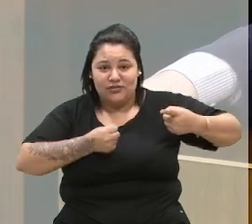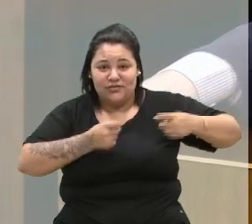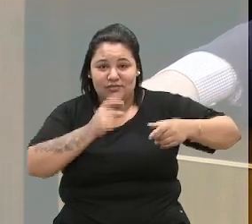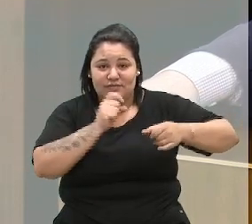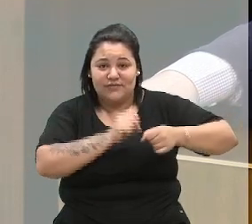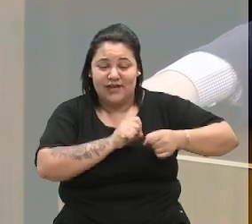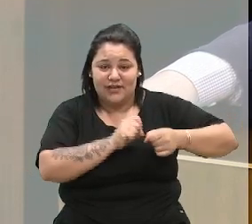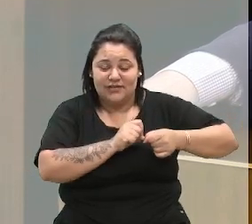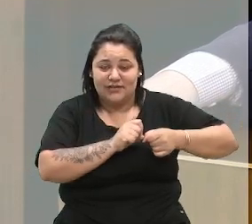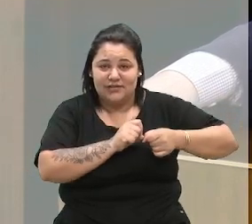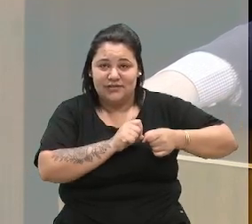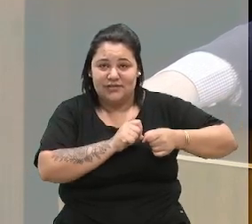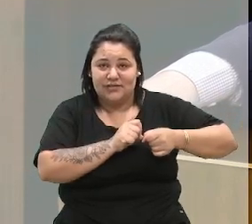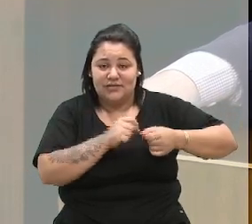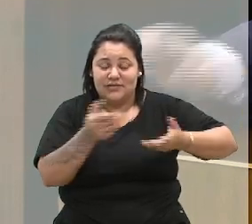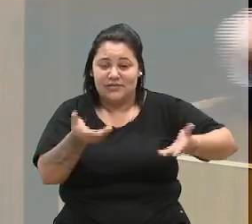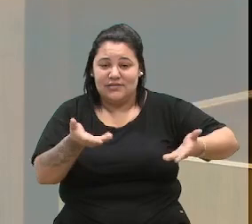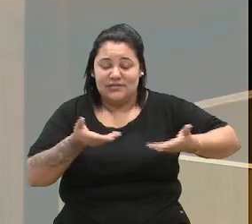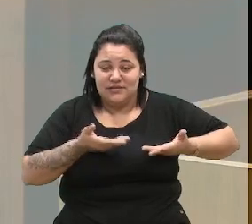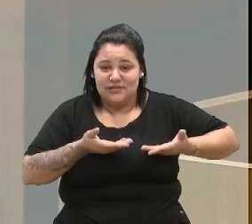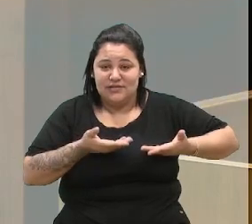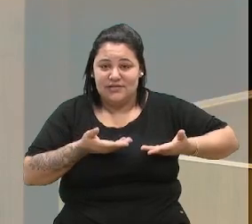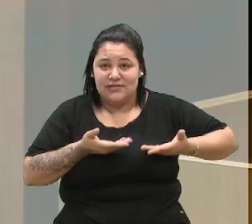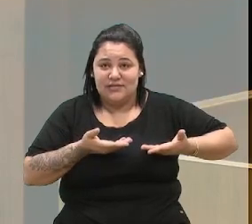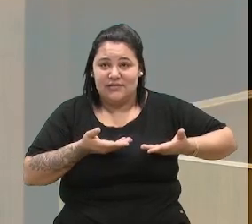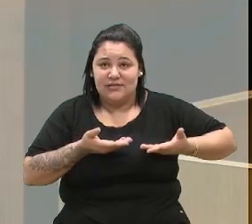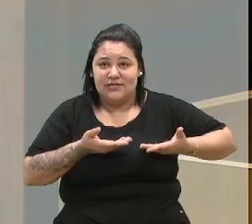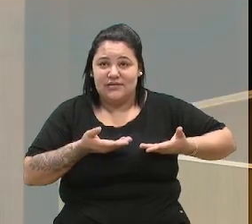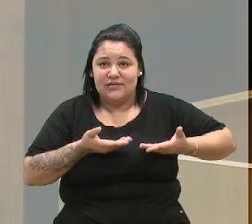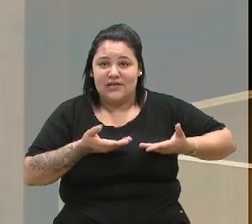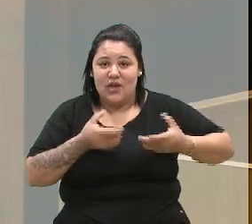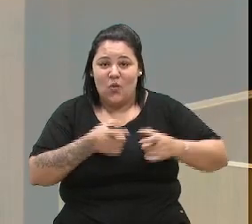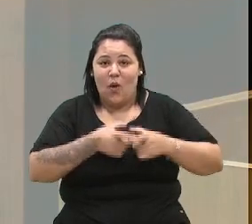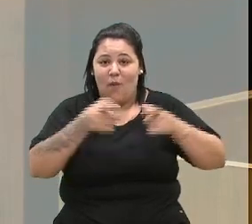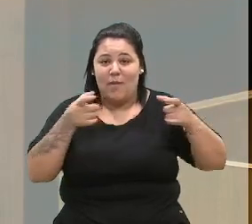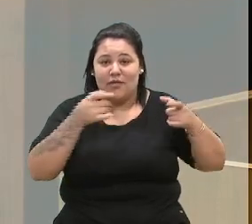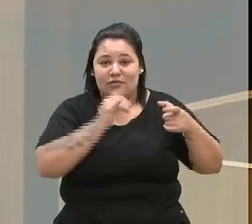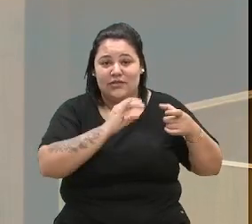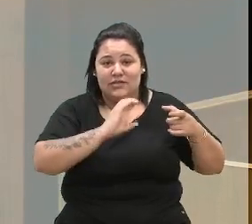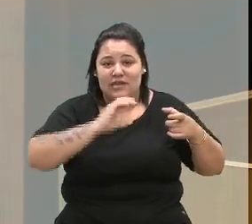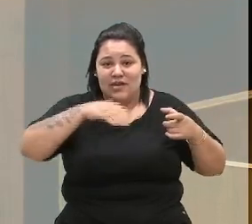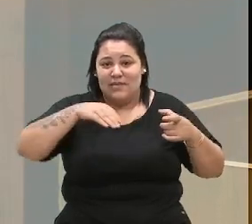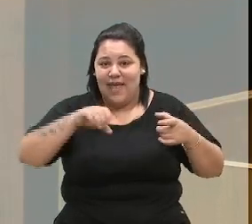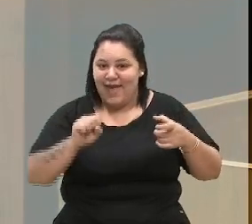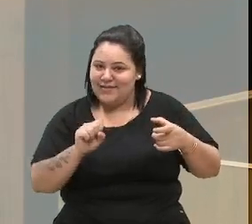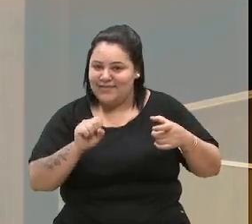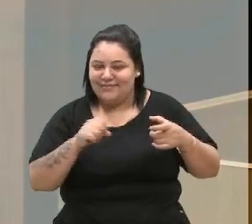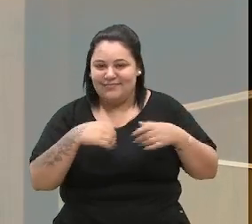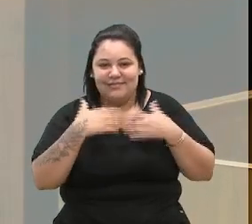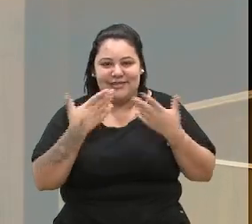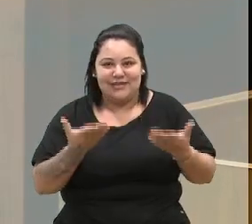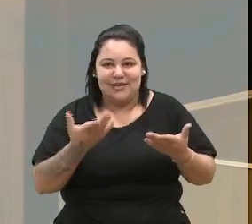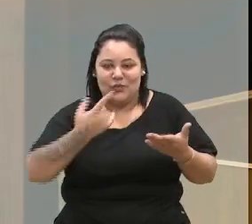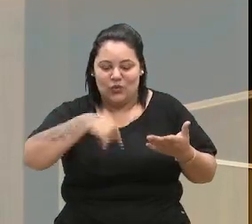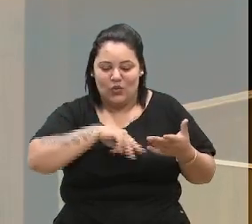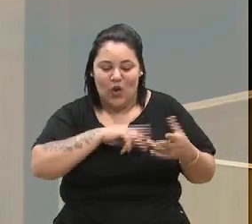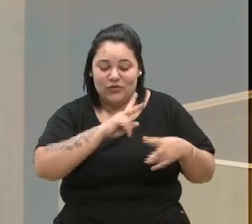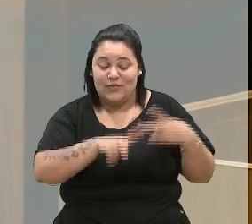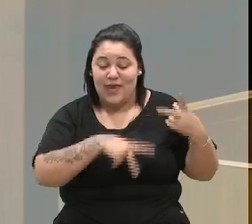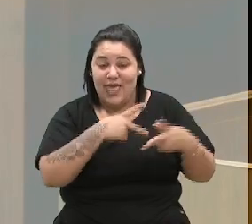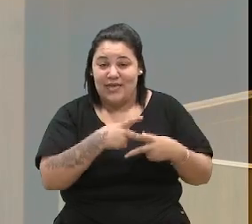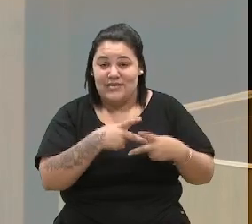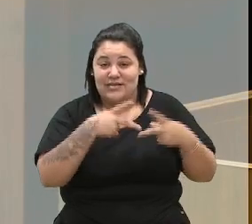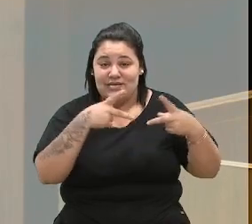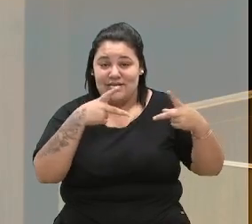vai nos brindar com aumento de ICMS. Então, o nosso presente de